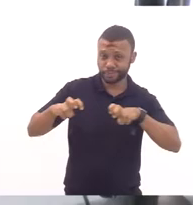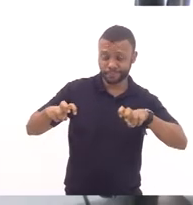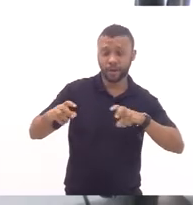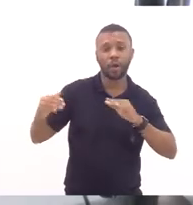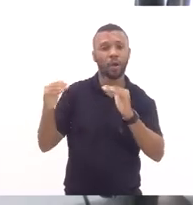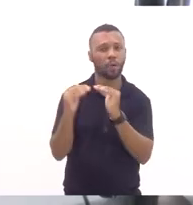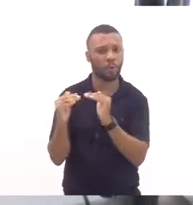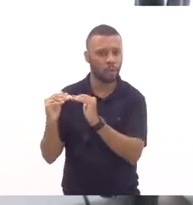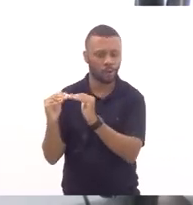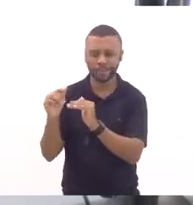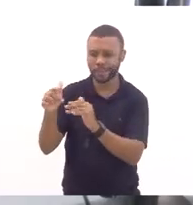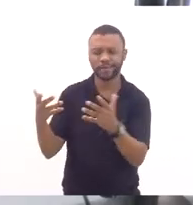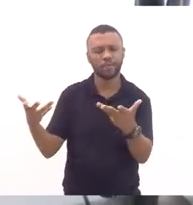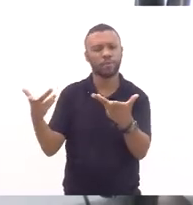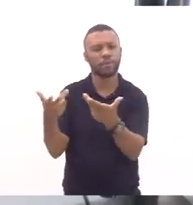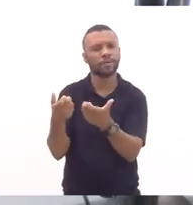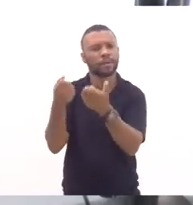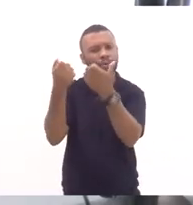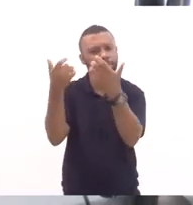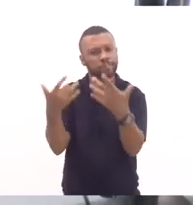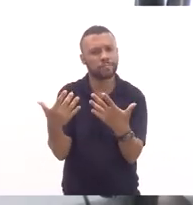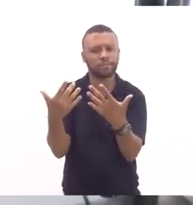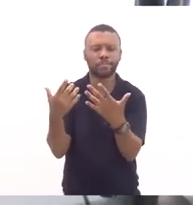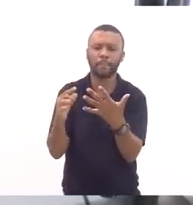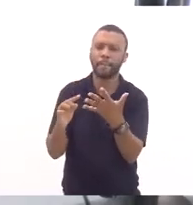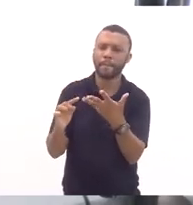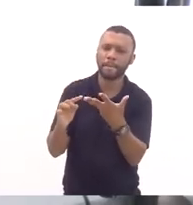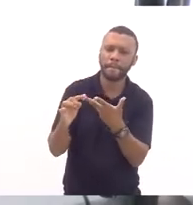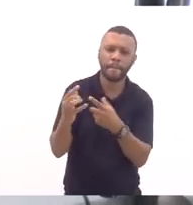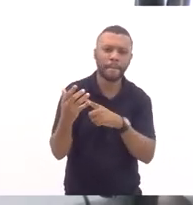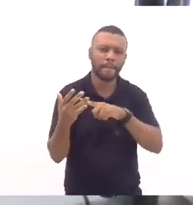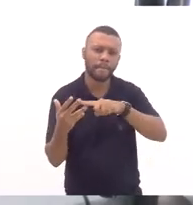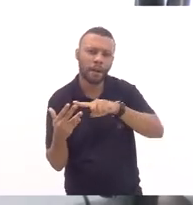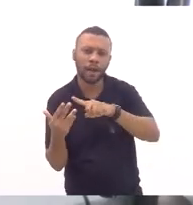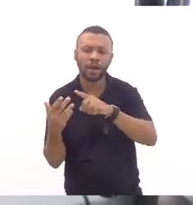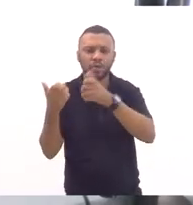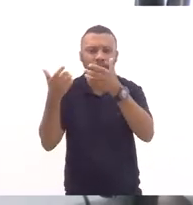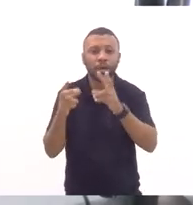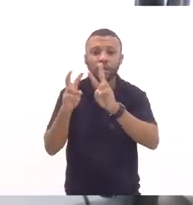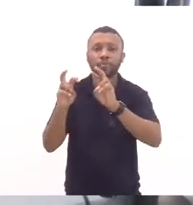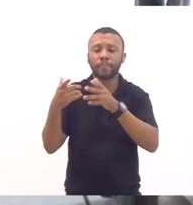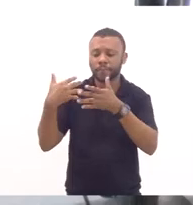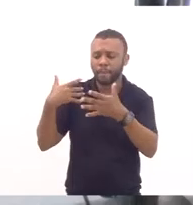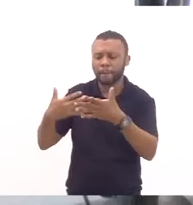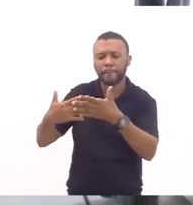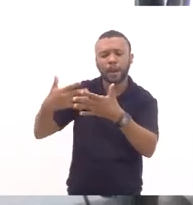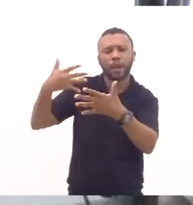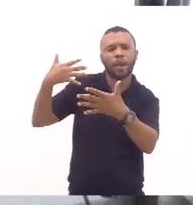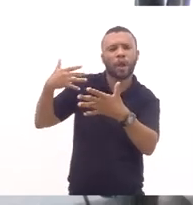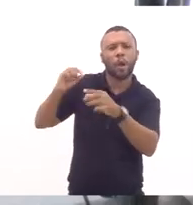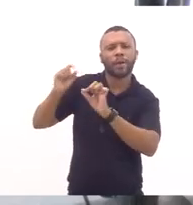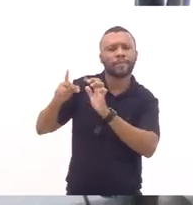já elucidaram todo o processo que vem se dando ao longo de vários anos, né, nessa briga